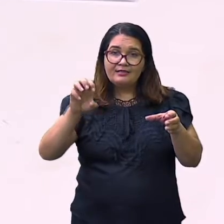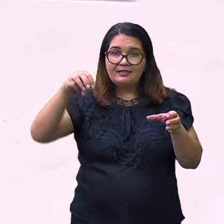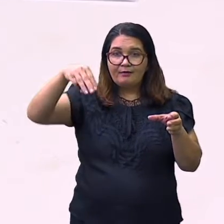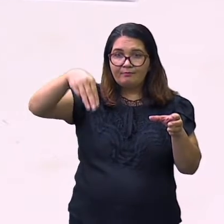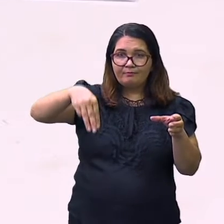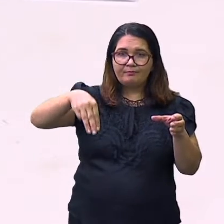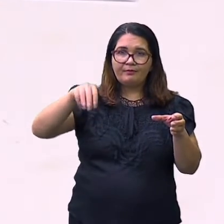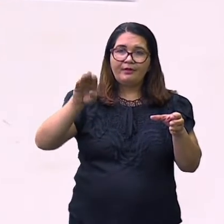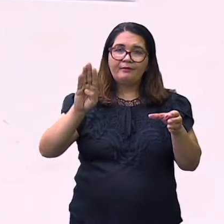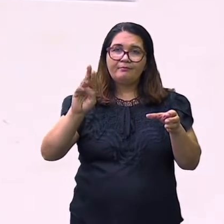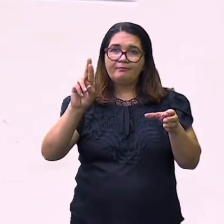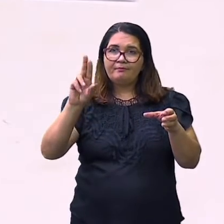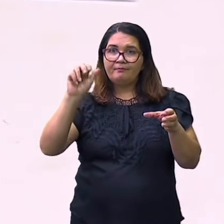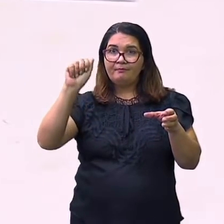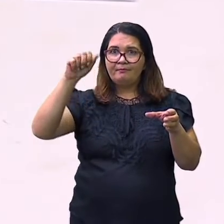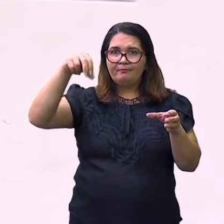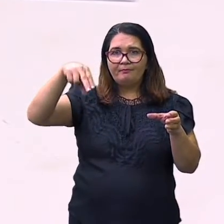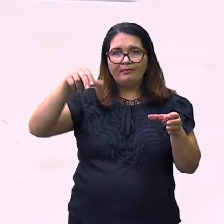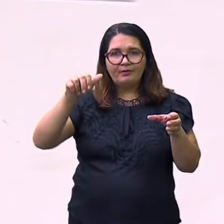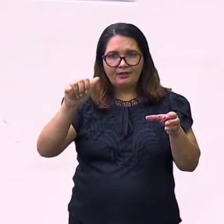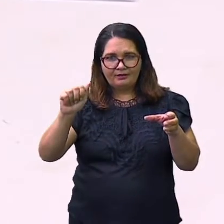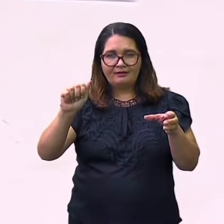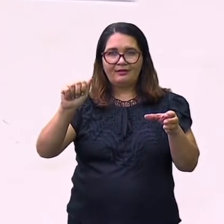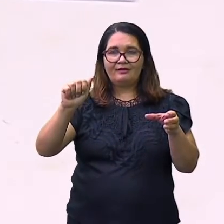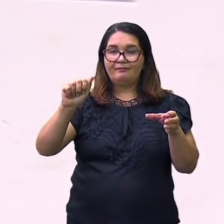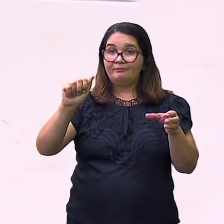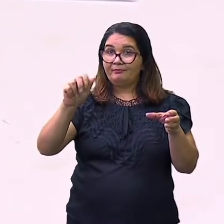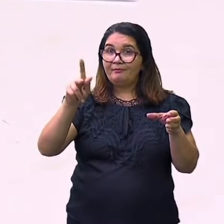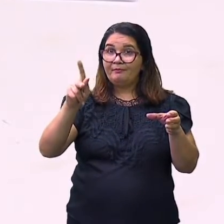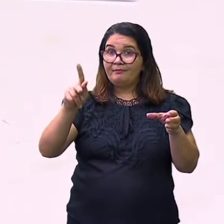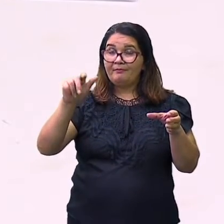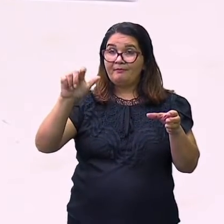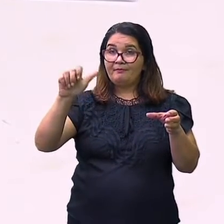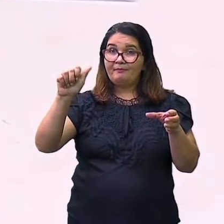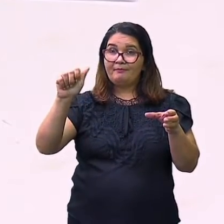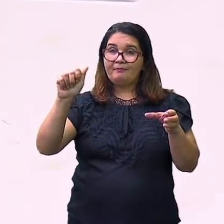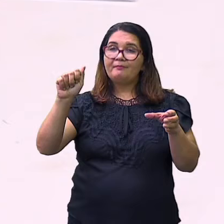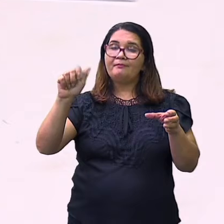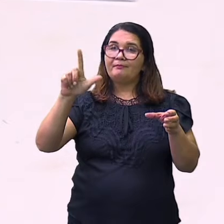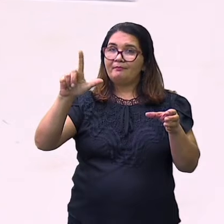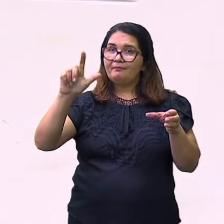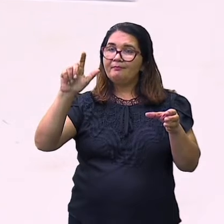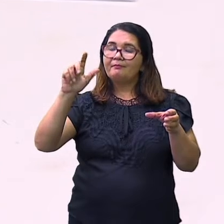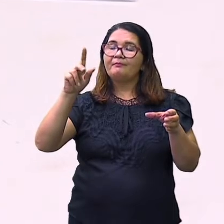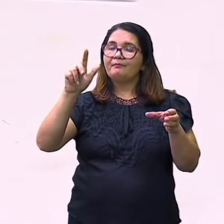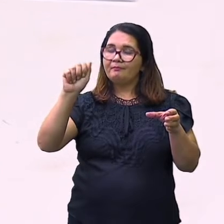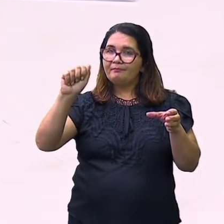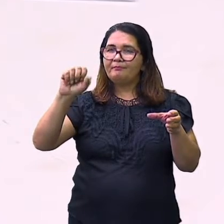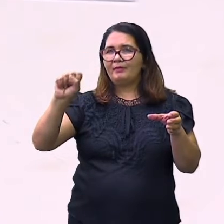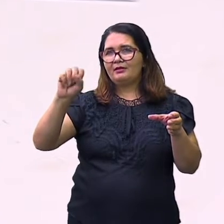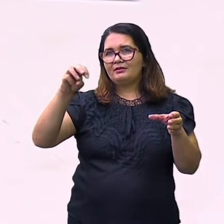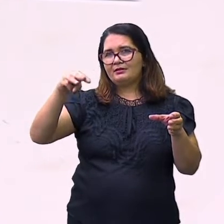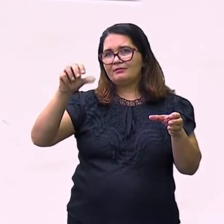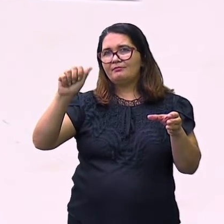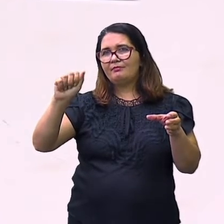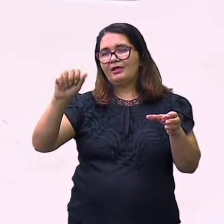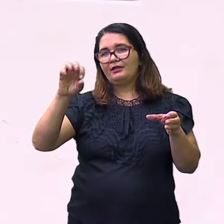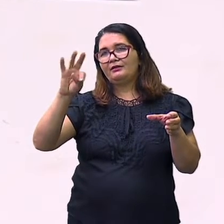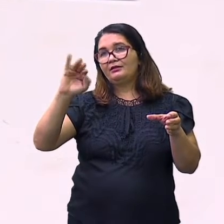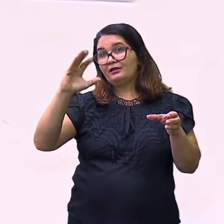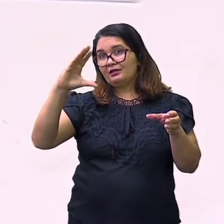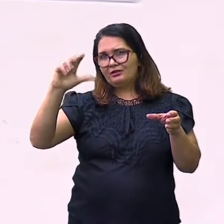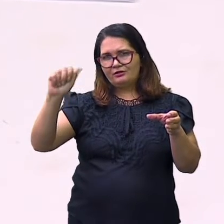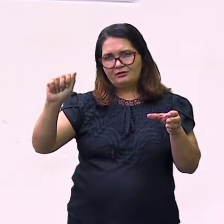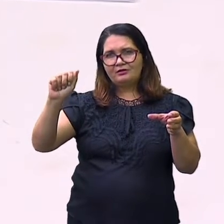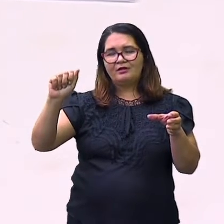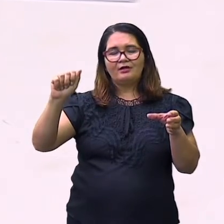celular, membrana plasmática. E aí, ó, é todo um cuidado de colocar e